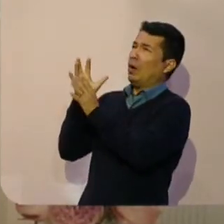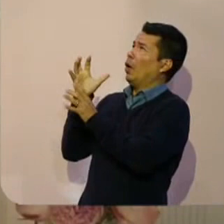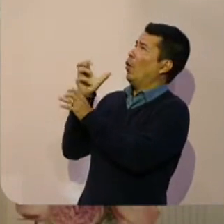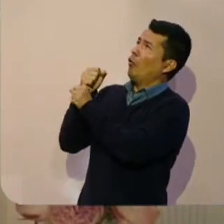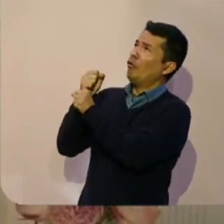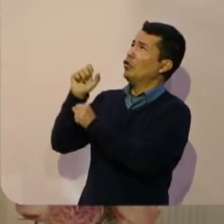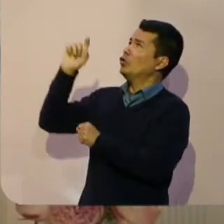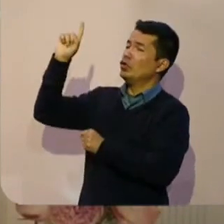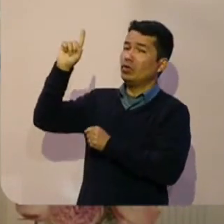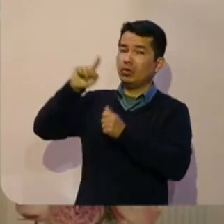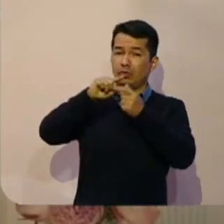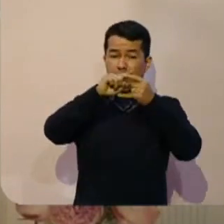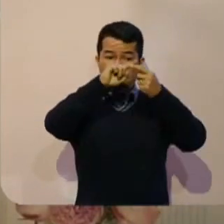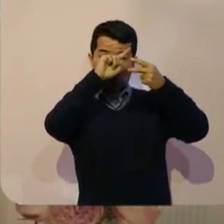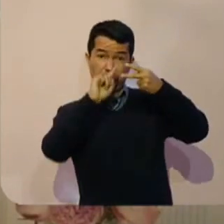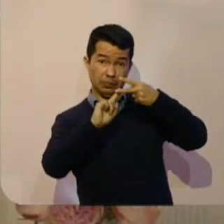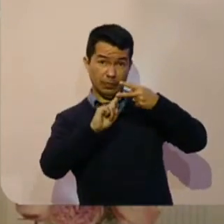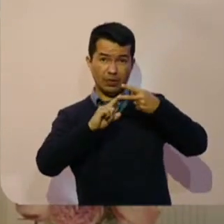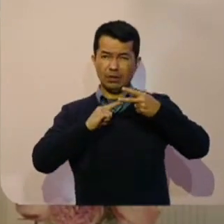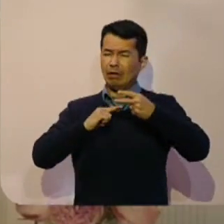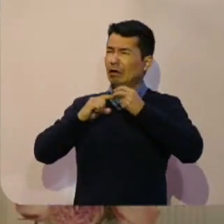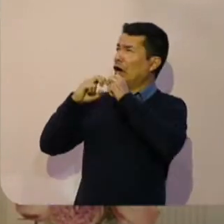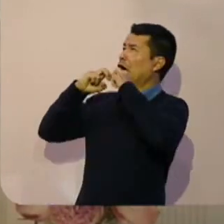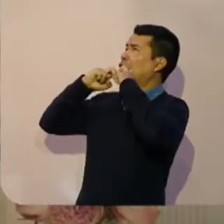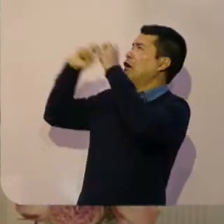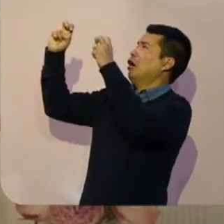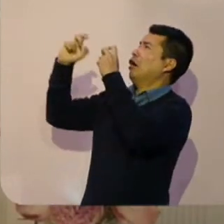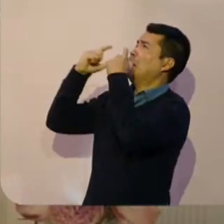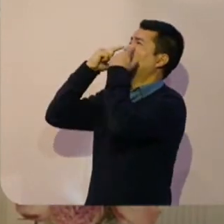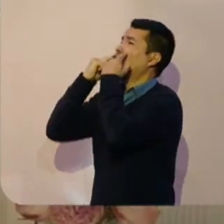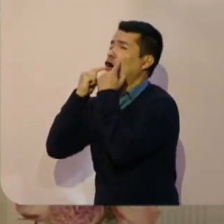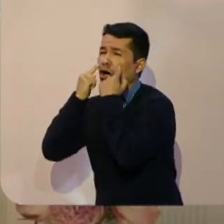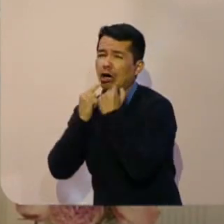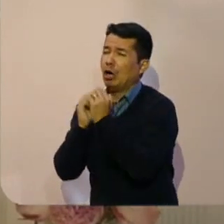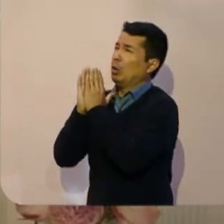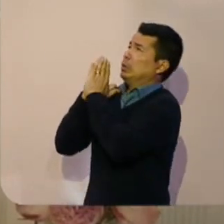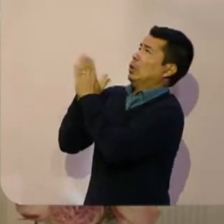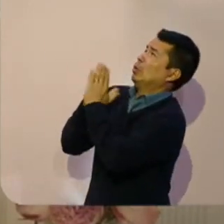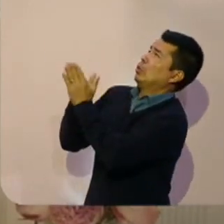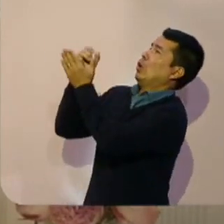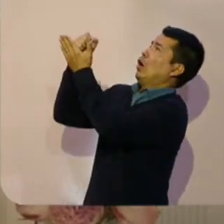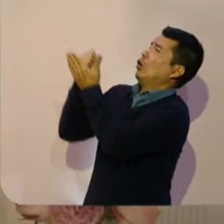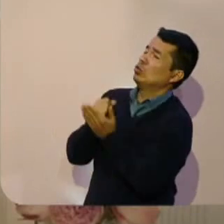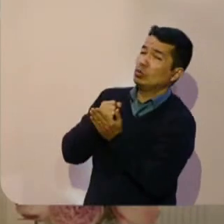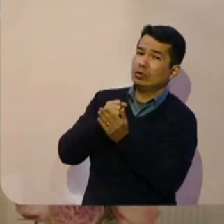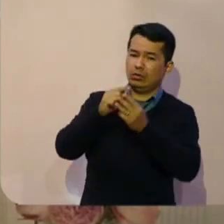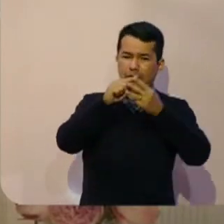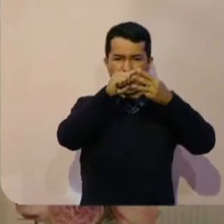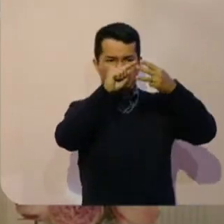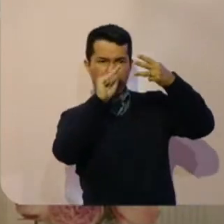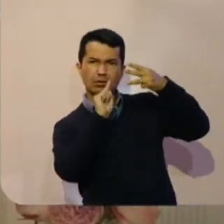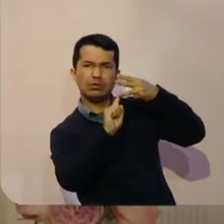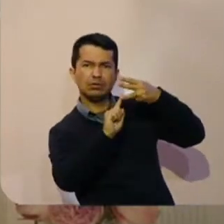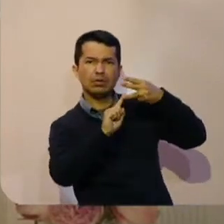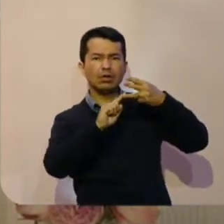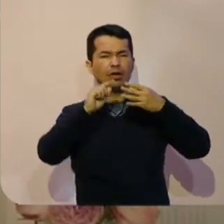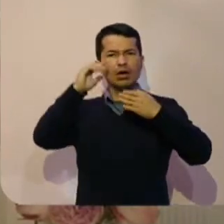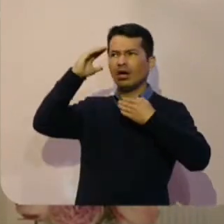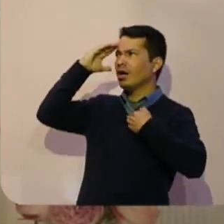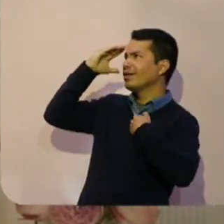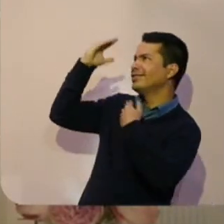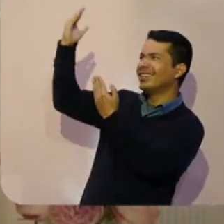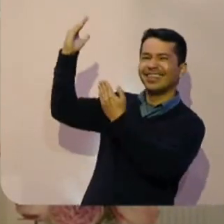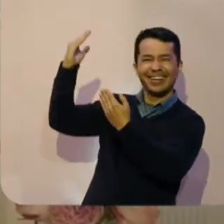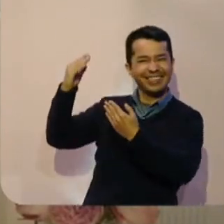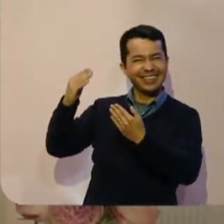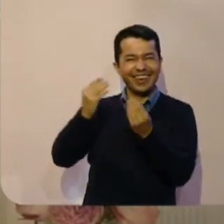coisa tremenda. Todos os 51 salmos, que são chamados de lamento, têm a mesma estrutura. Porque de alguma maneira Deus